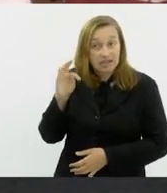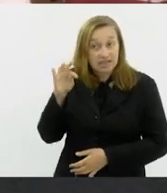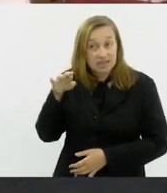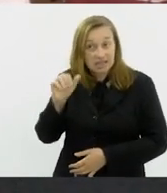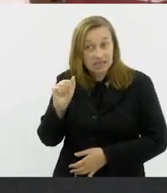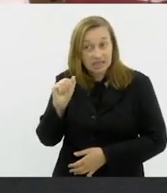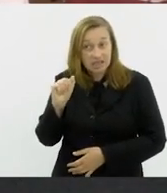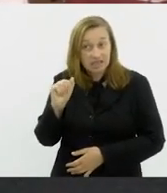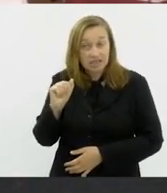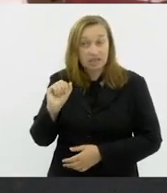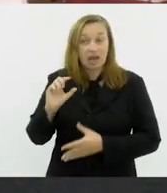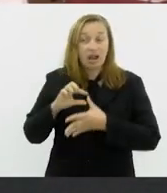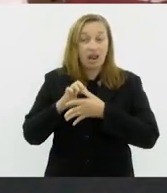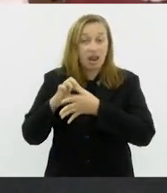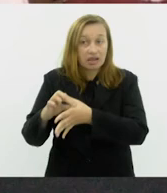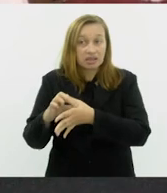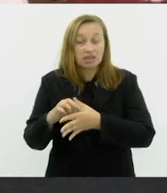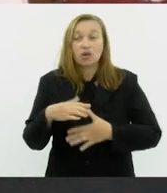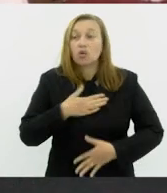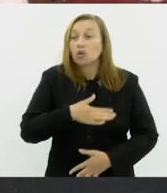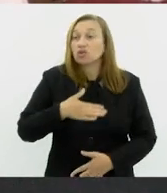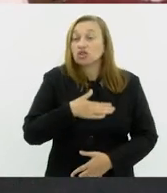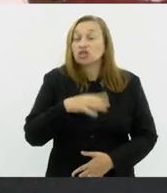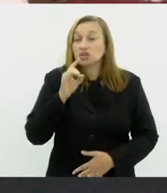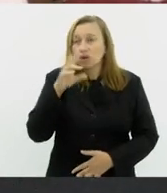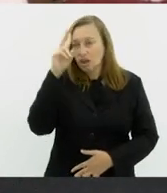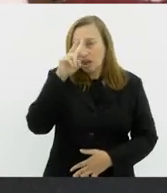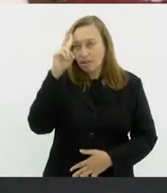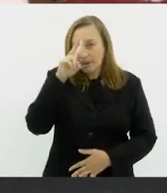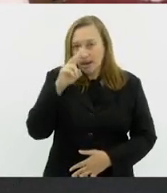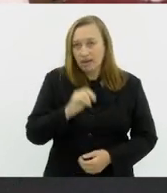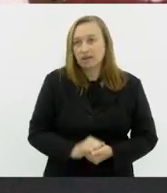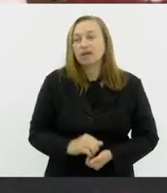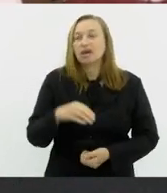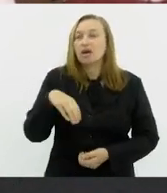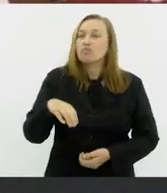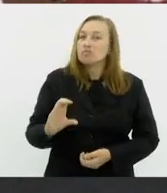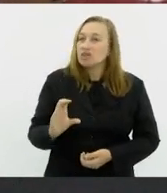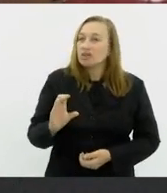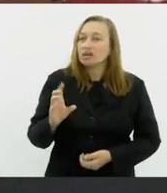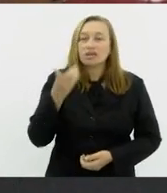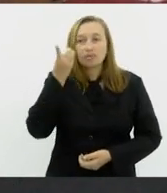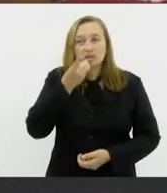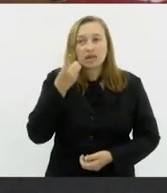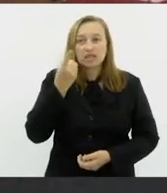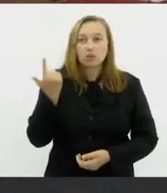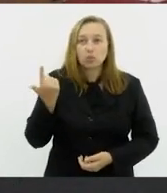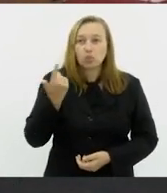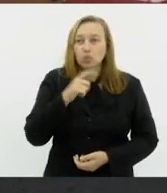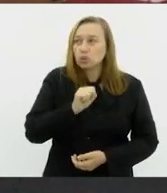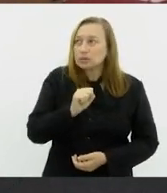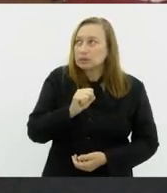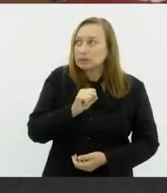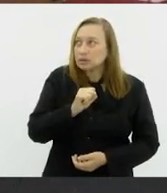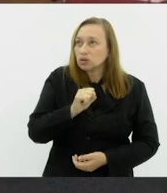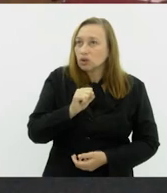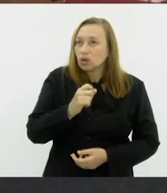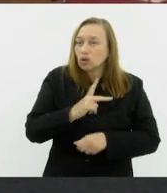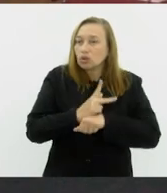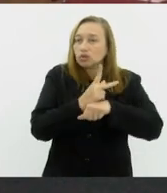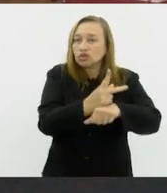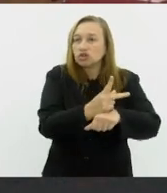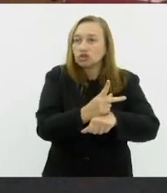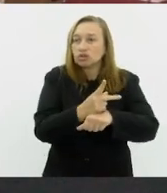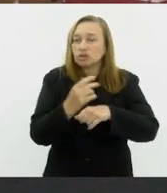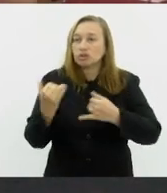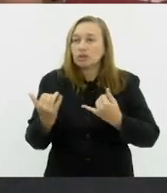são a nossa liderança. E eu gostaria só de relembrar que o MINC, a gente ganhou um título de patrimônio